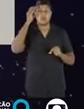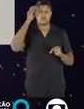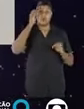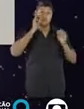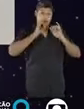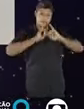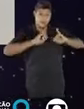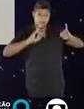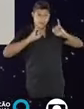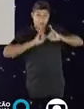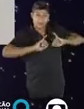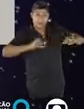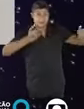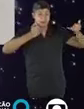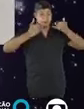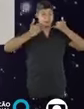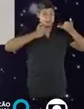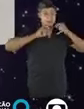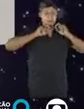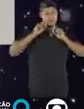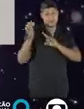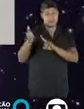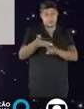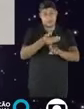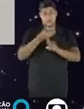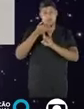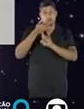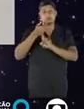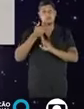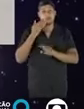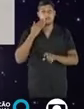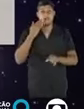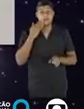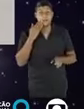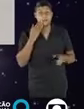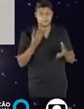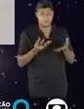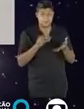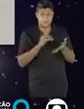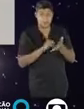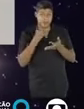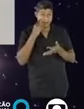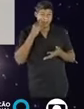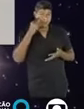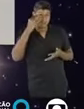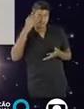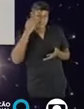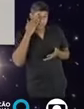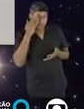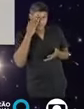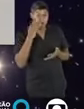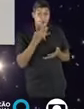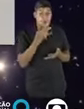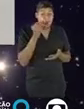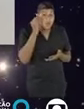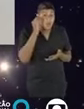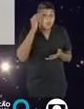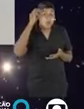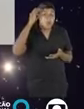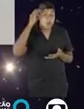da informação, de tecnologia, né? Aplicação de sabedoria, né? Desse